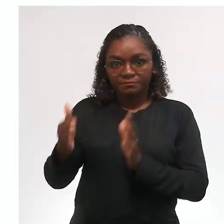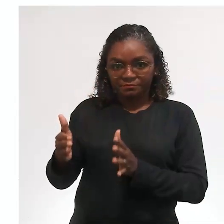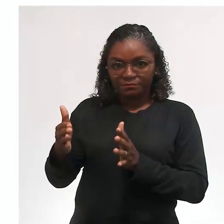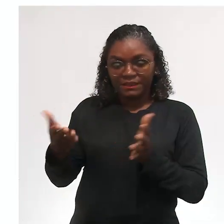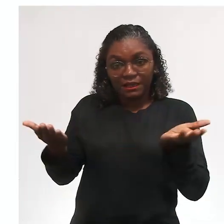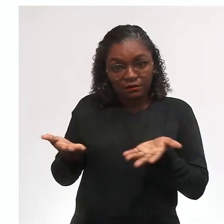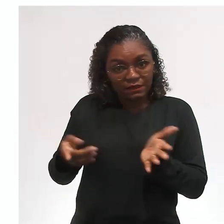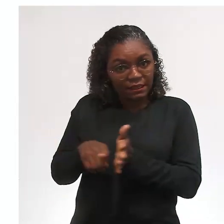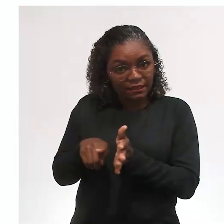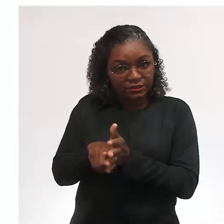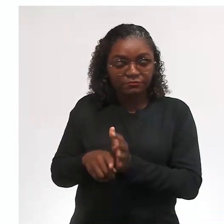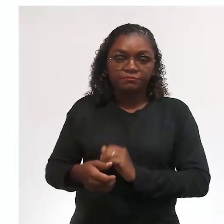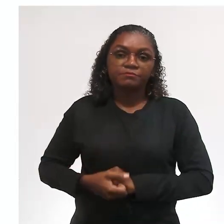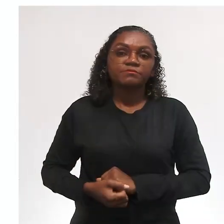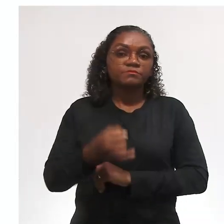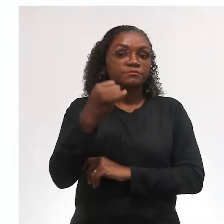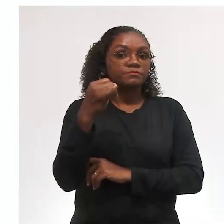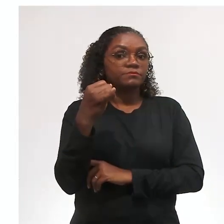desagradável é